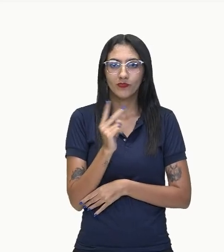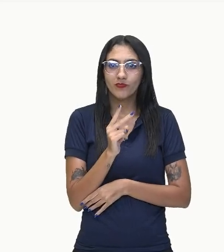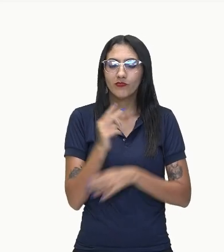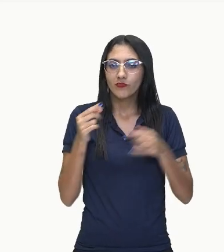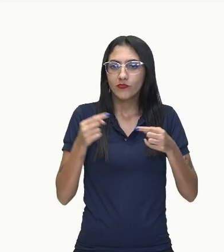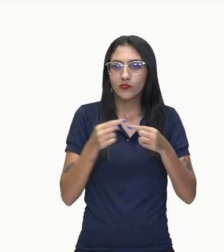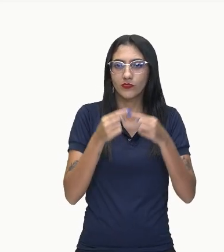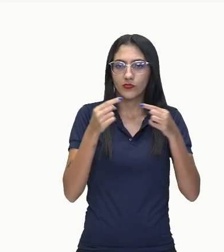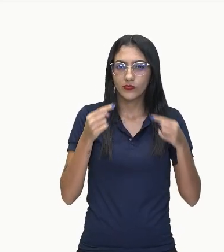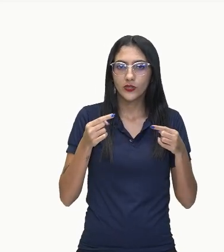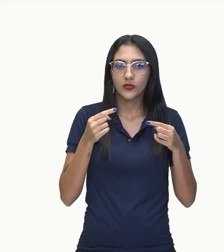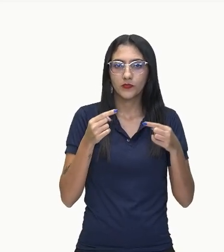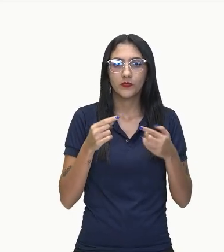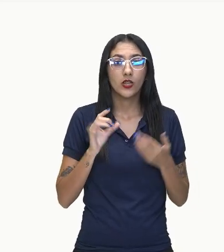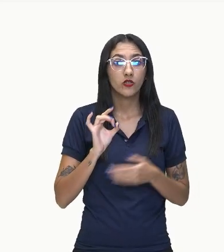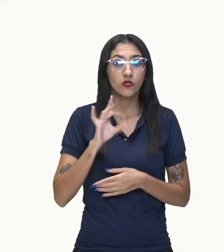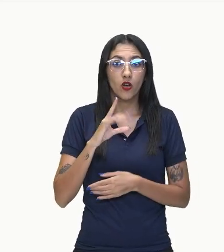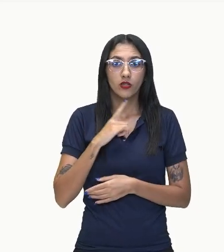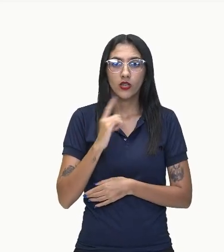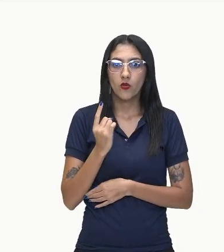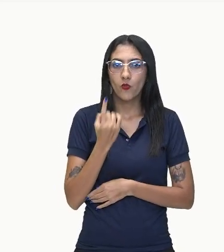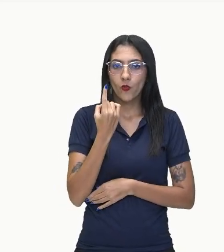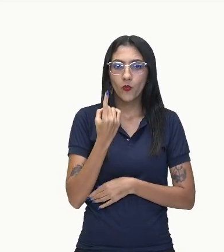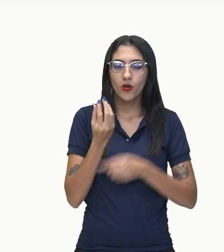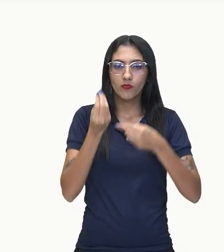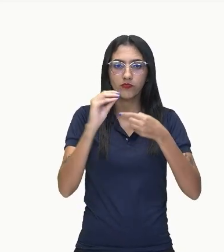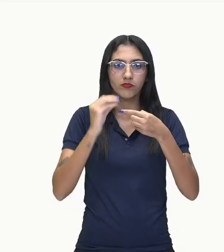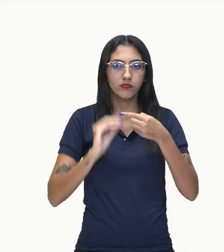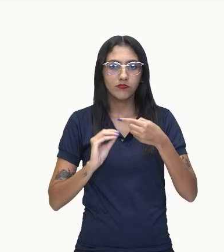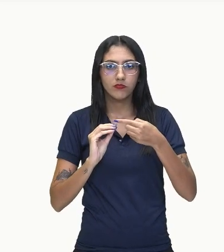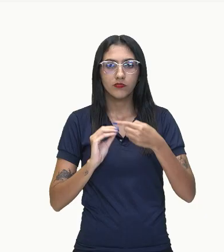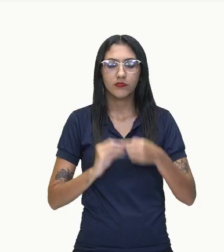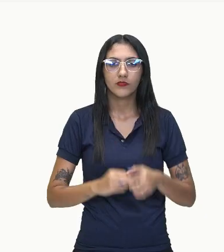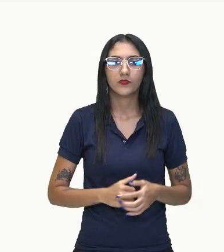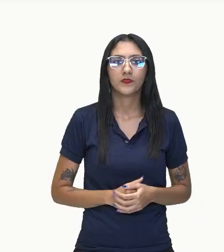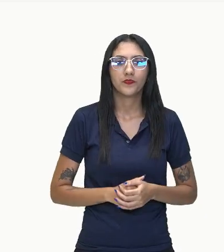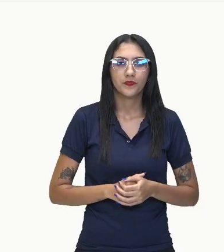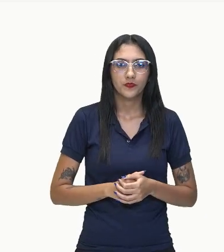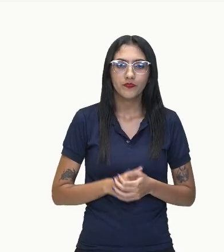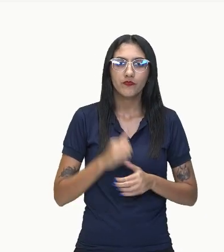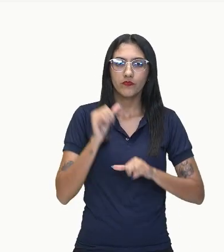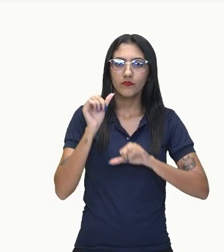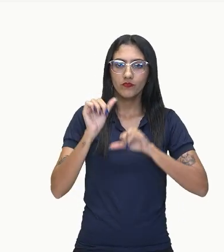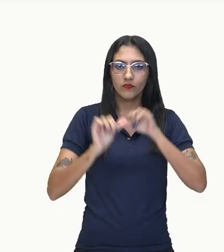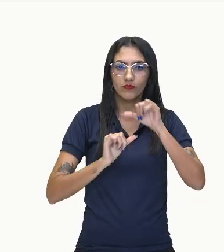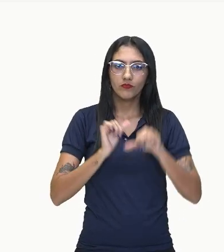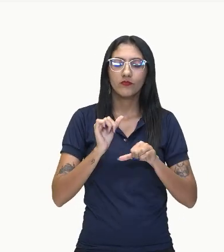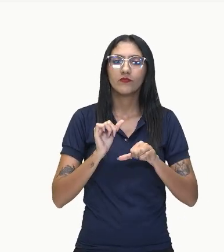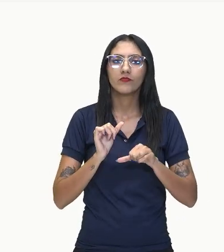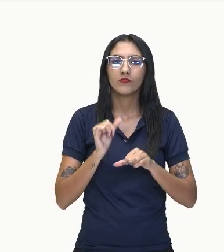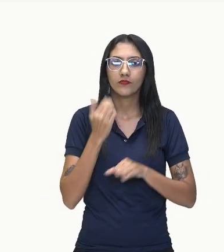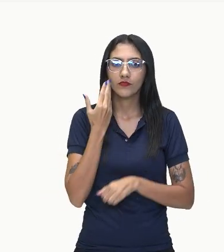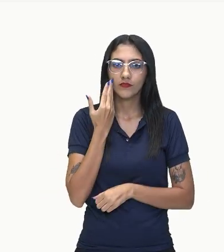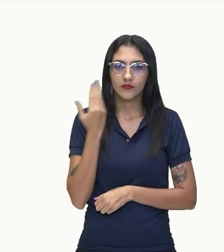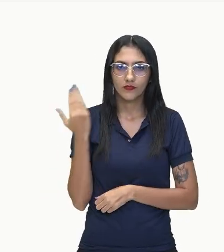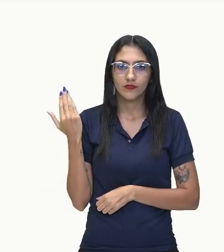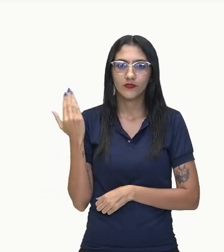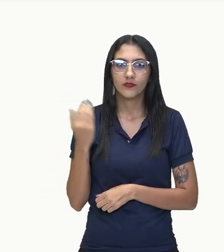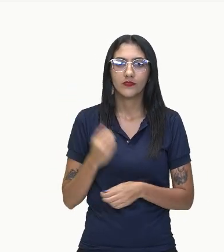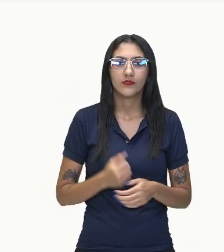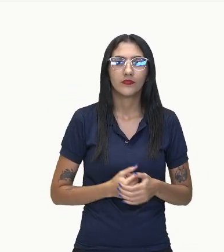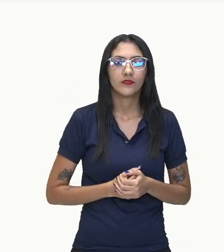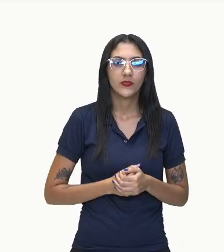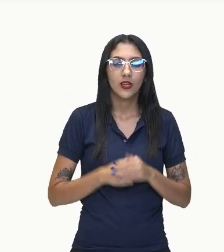iguais e a gente usa apenas menos b sobre 2a. Substituindo os valores, nós vamos ter menos